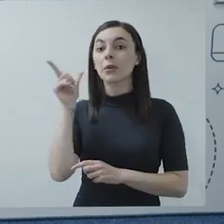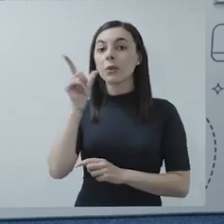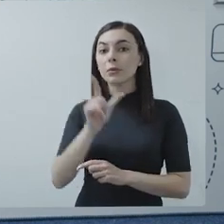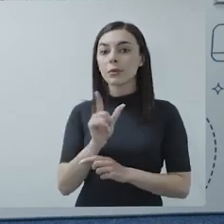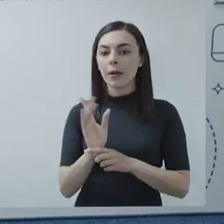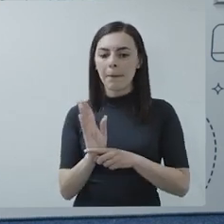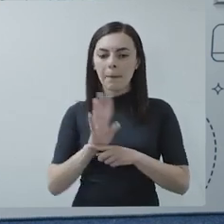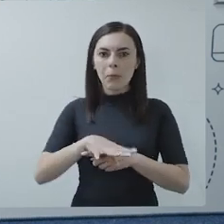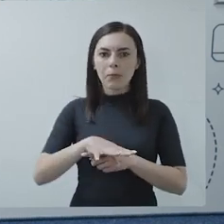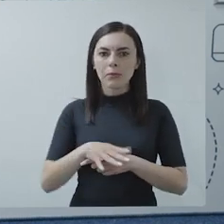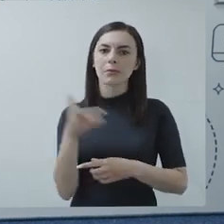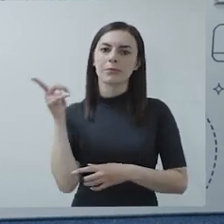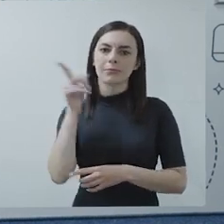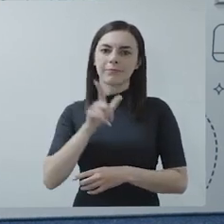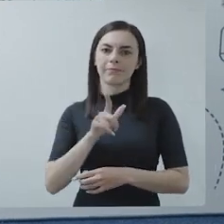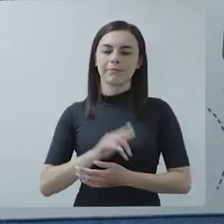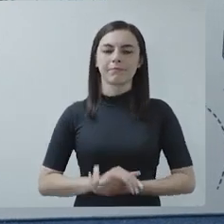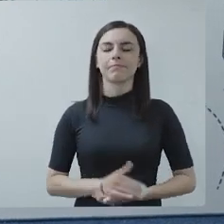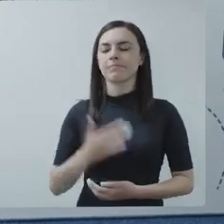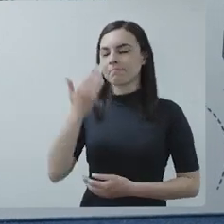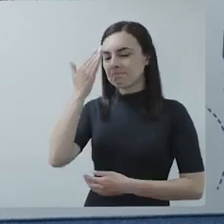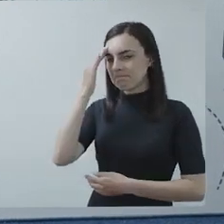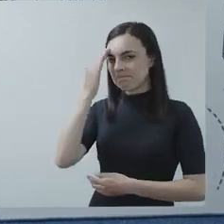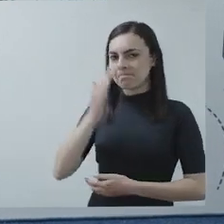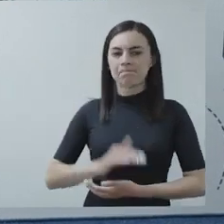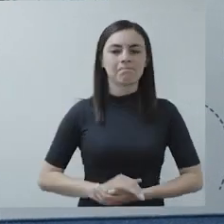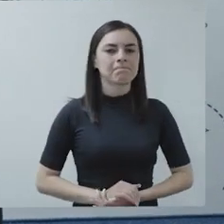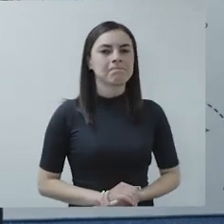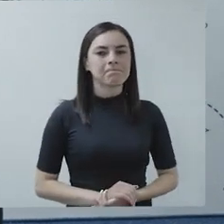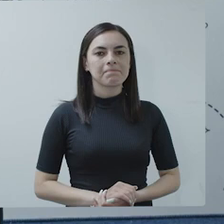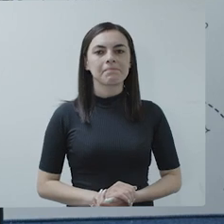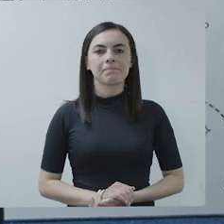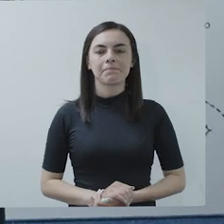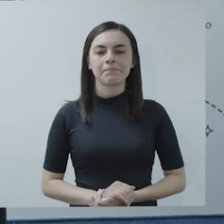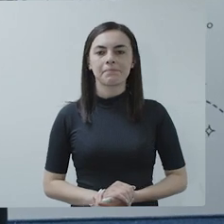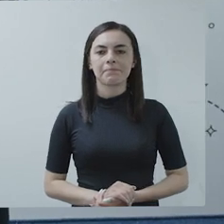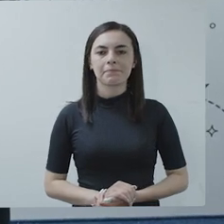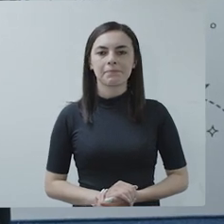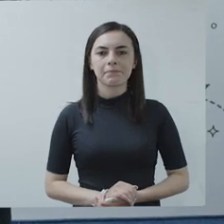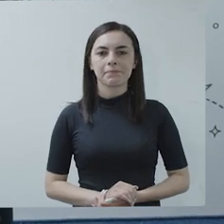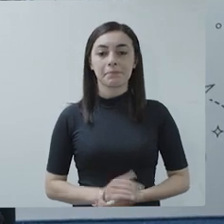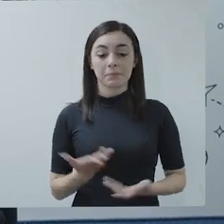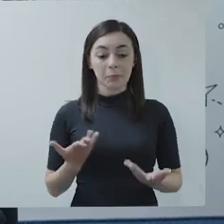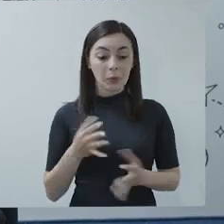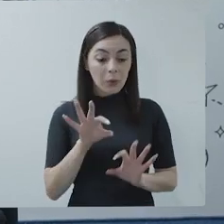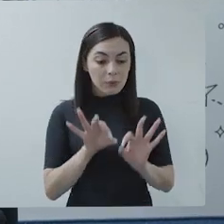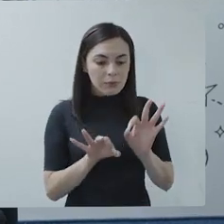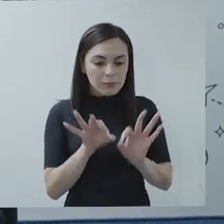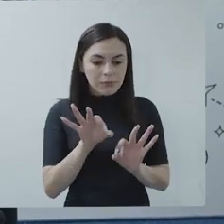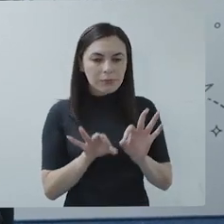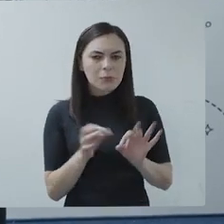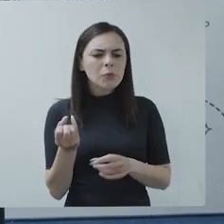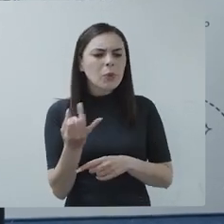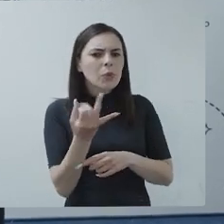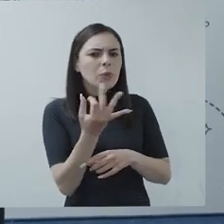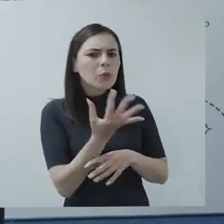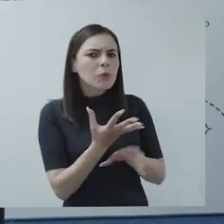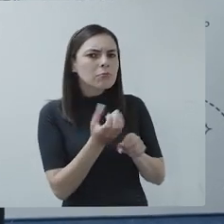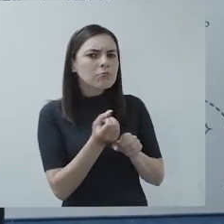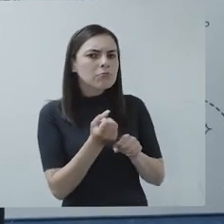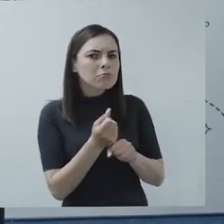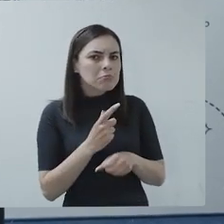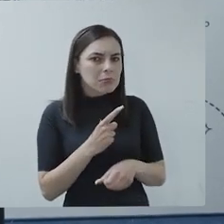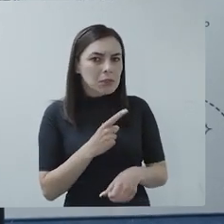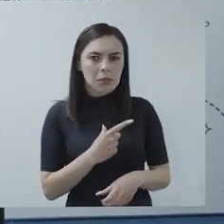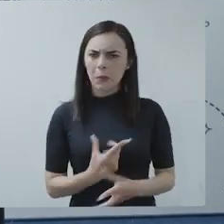jogo, tá bom? Entendi. Então vamos lá. Vamos São colocar aqui os quantos bichinhos. bichinhos? Vamos contar quantos bichinhos tem,